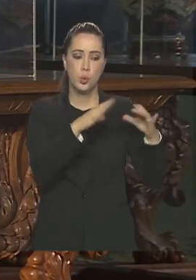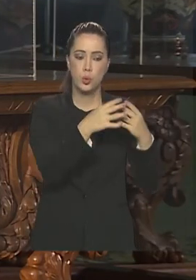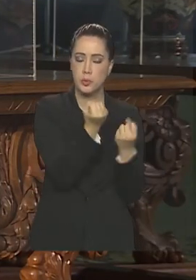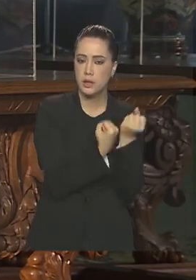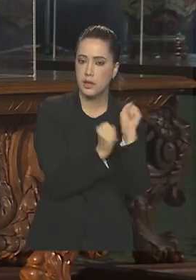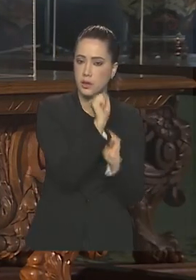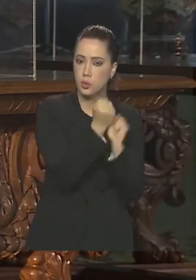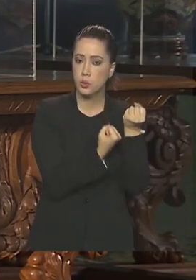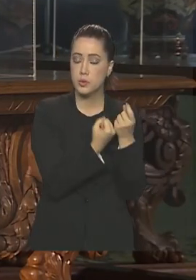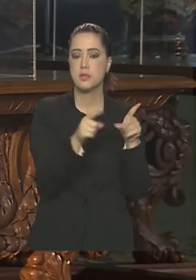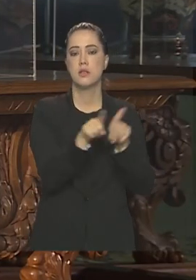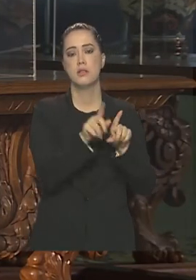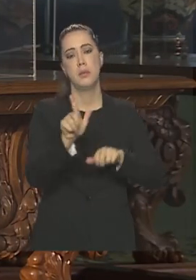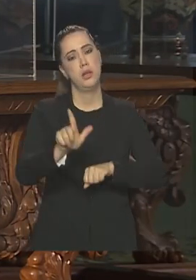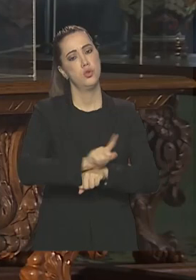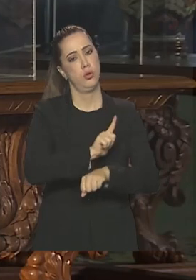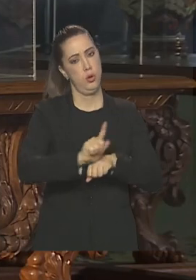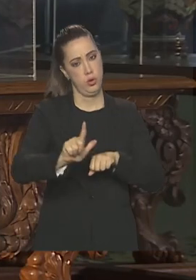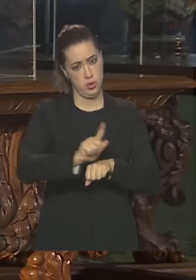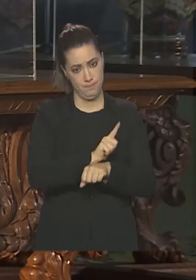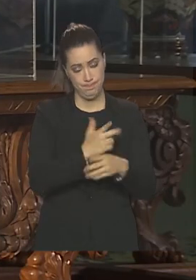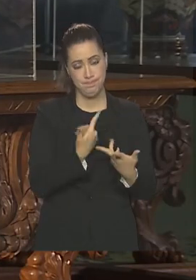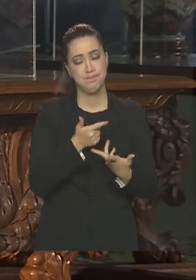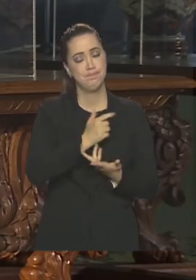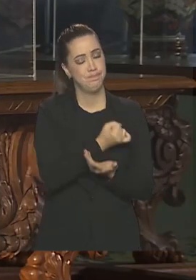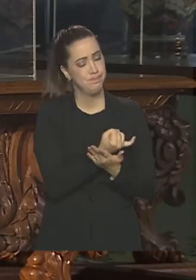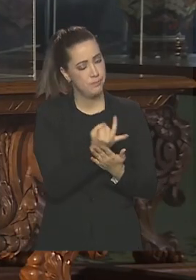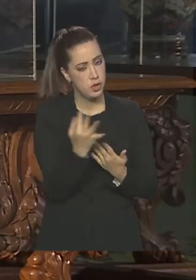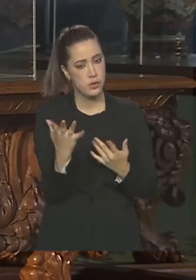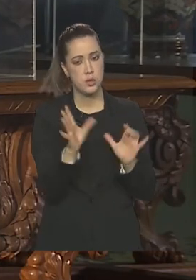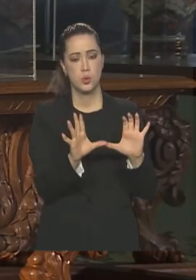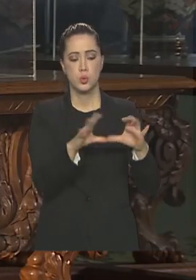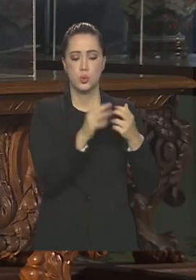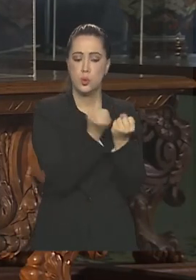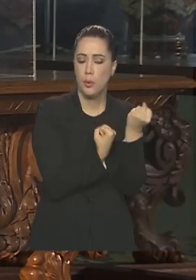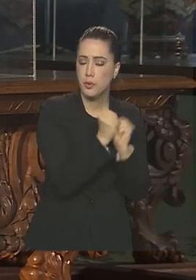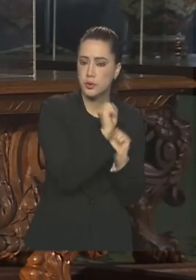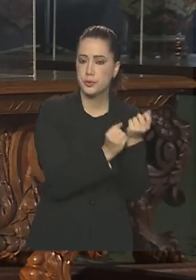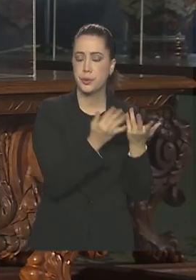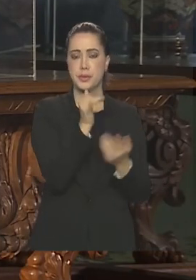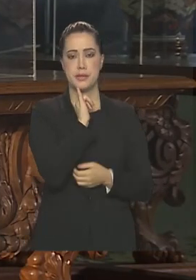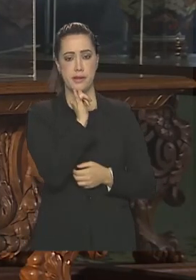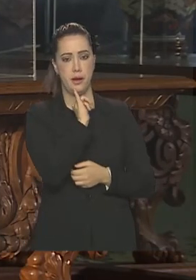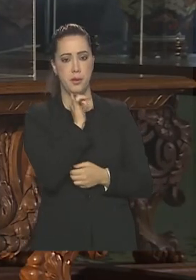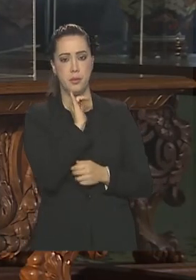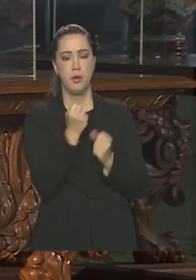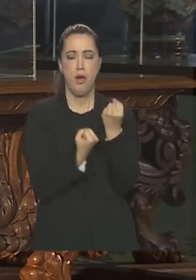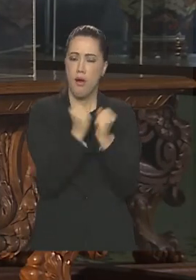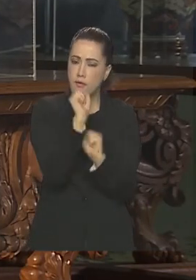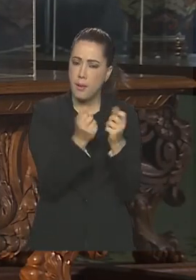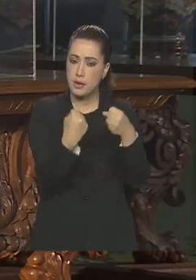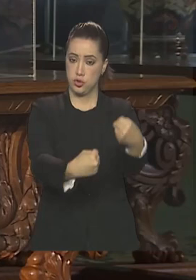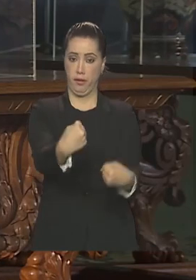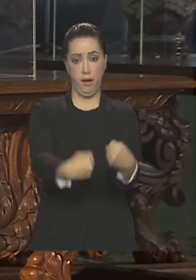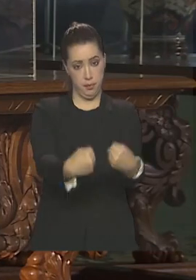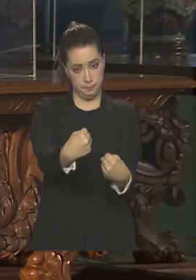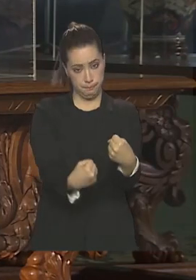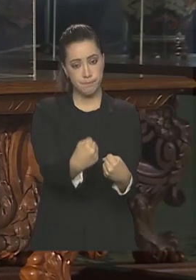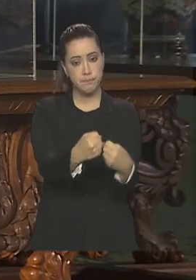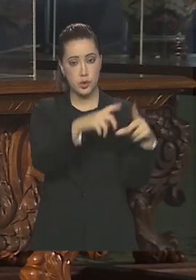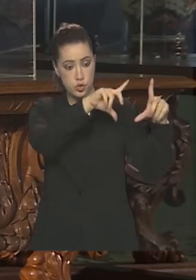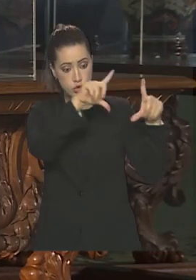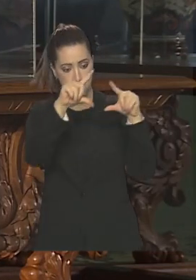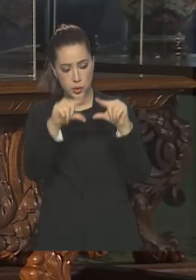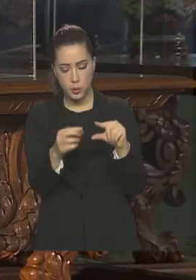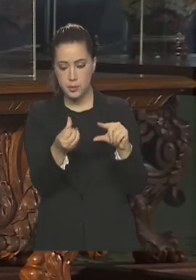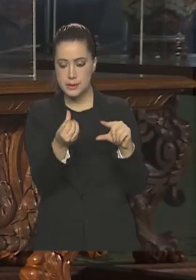industrial e comercial. Tivemos alguns segmentos industriais, como por exemplo o segmento automotivo, que teve redução de cerca de 60%